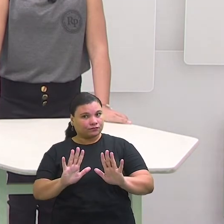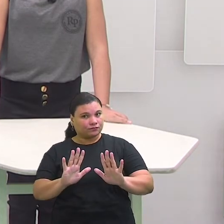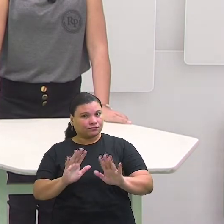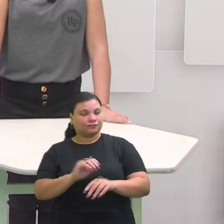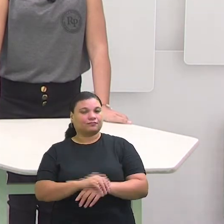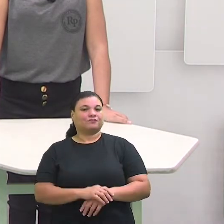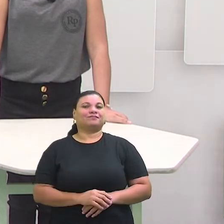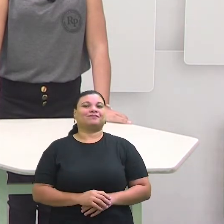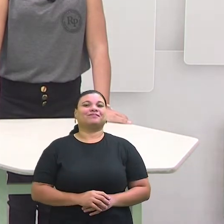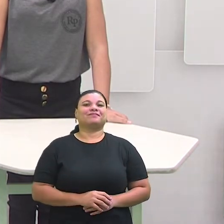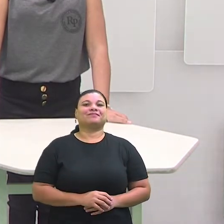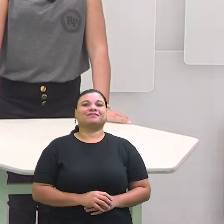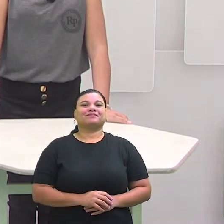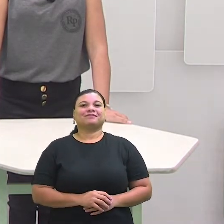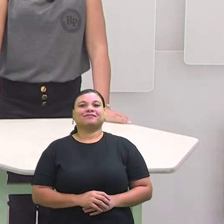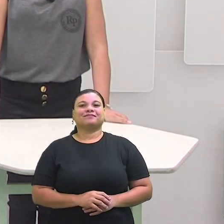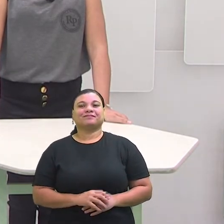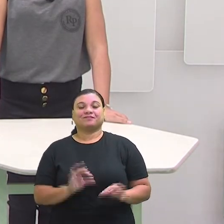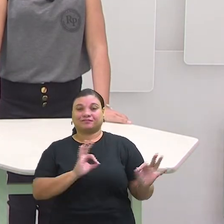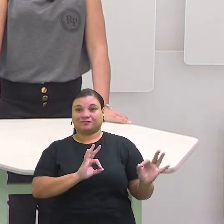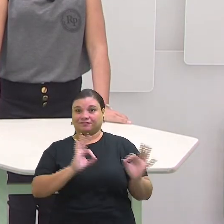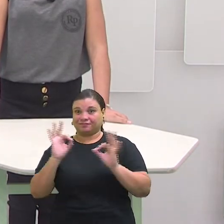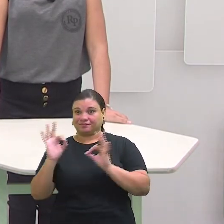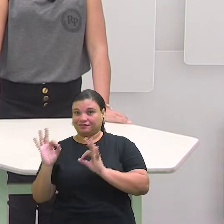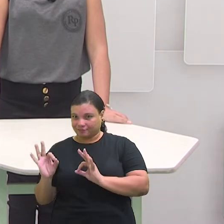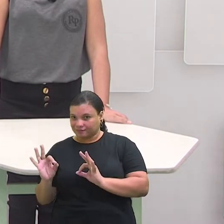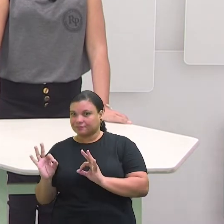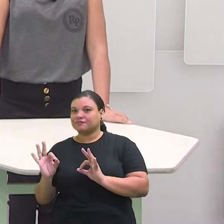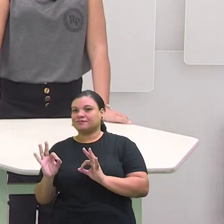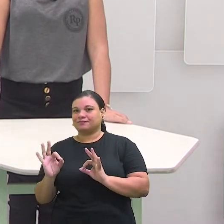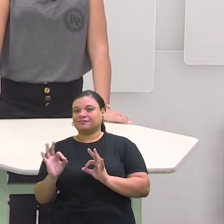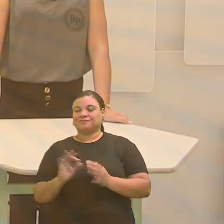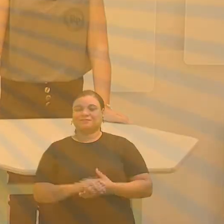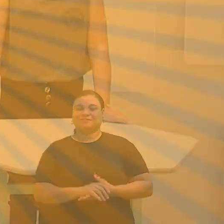comercial. Fiquem na telinha, gente. Ligadinhos aí.